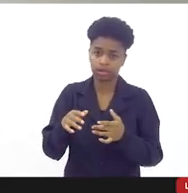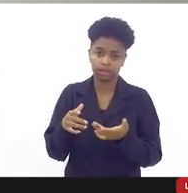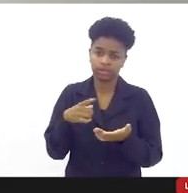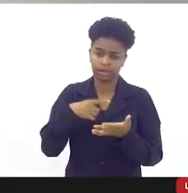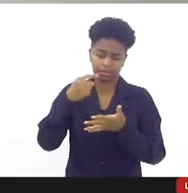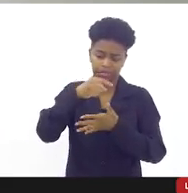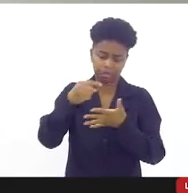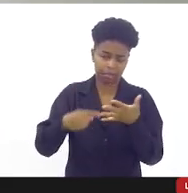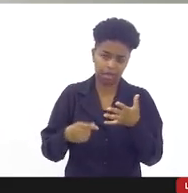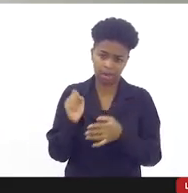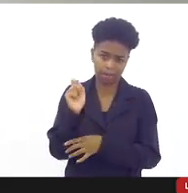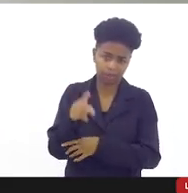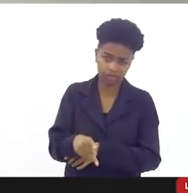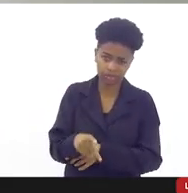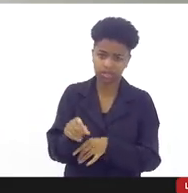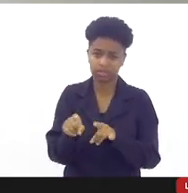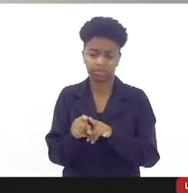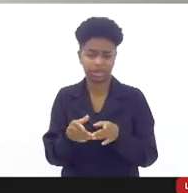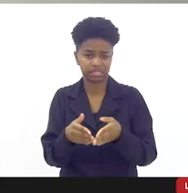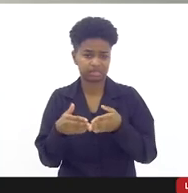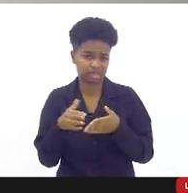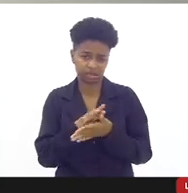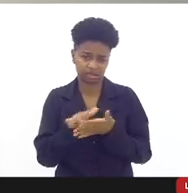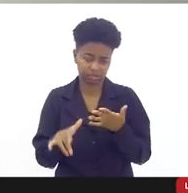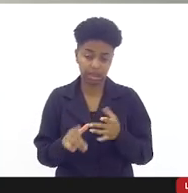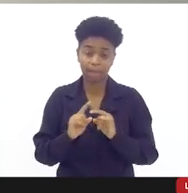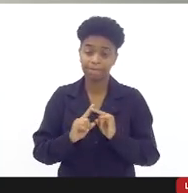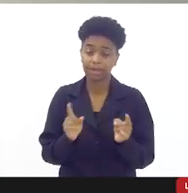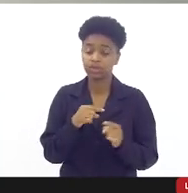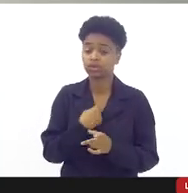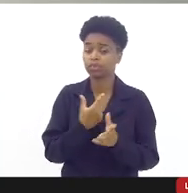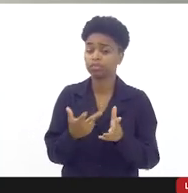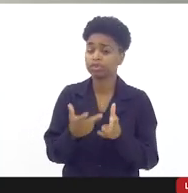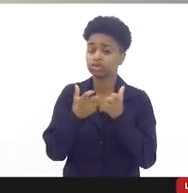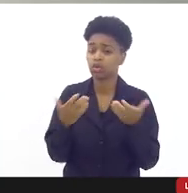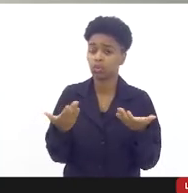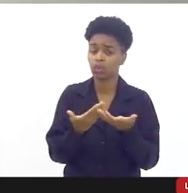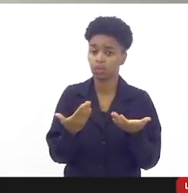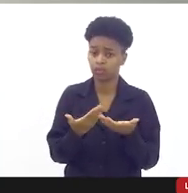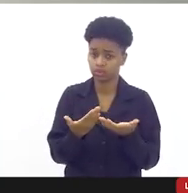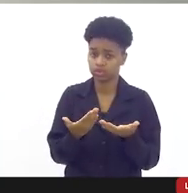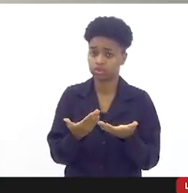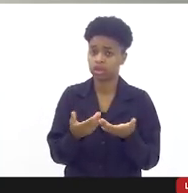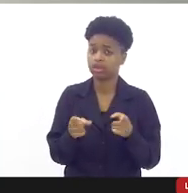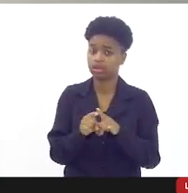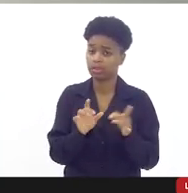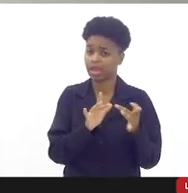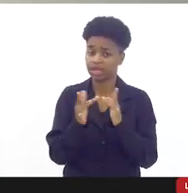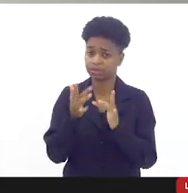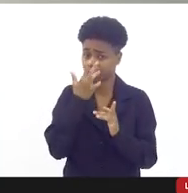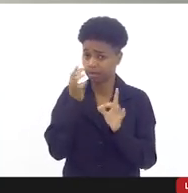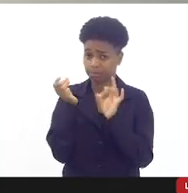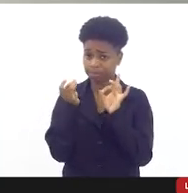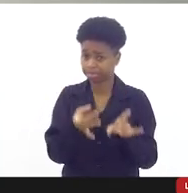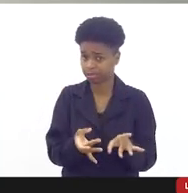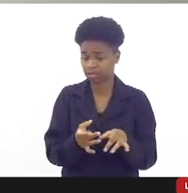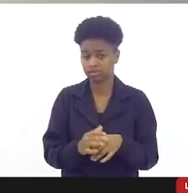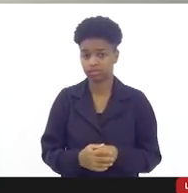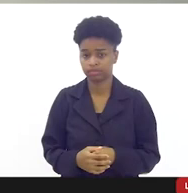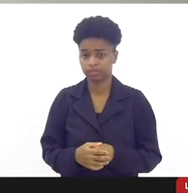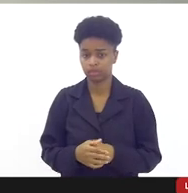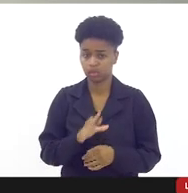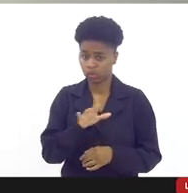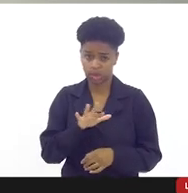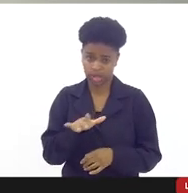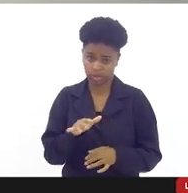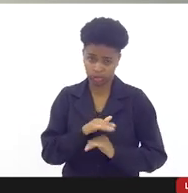motivos de aposentadoria de licença prêmio e afins e a gente vê hoje que a rede ela também que abandonada não por